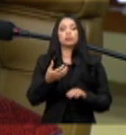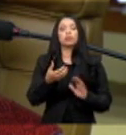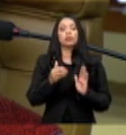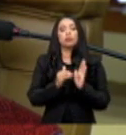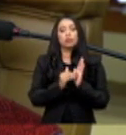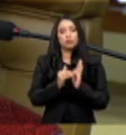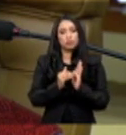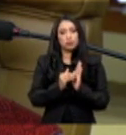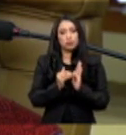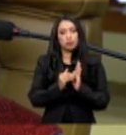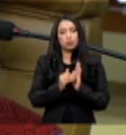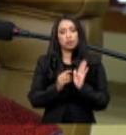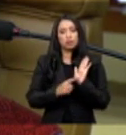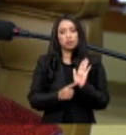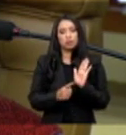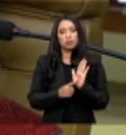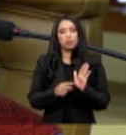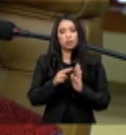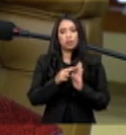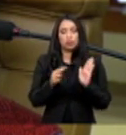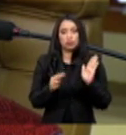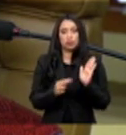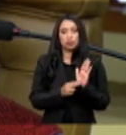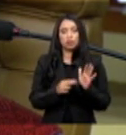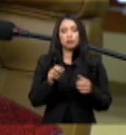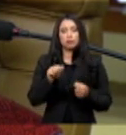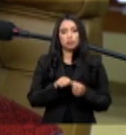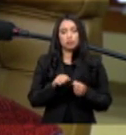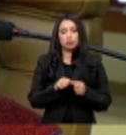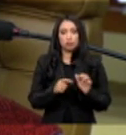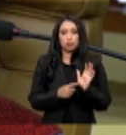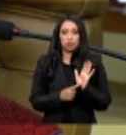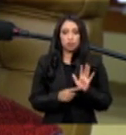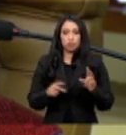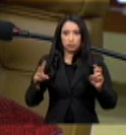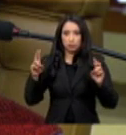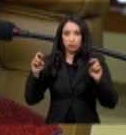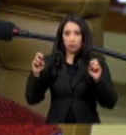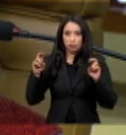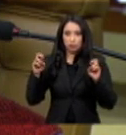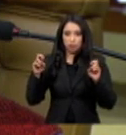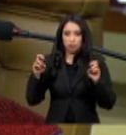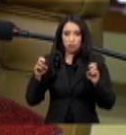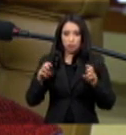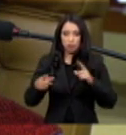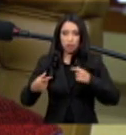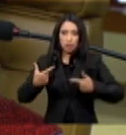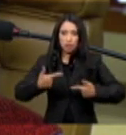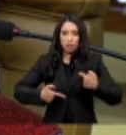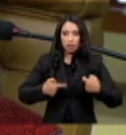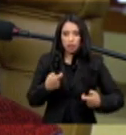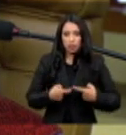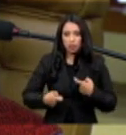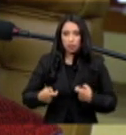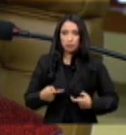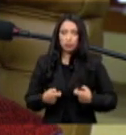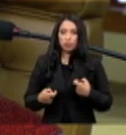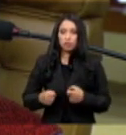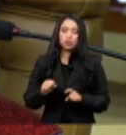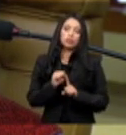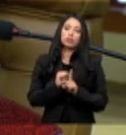da validade constitucional das normas questionadas e enfatizou que o tema foi extensamente debatido com a sociedade e